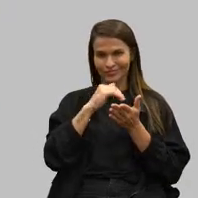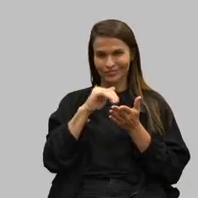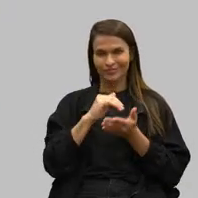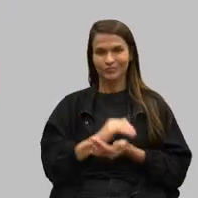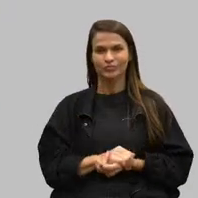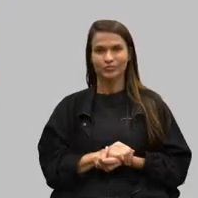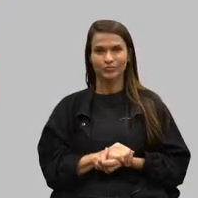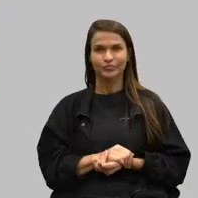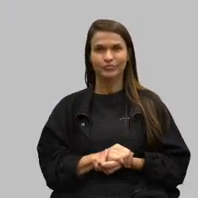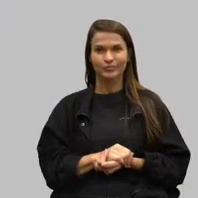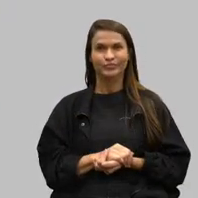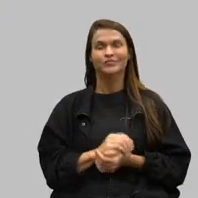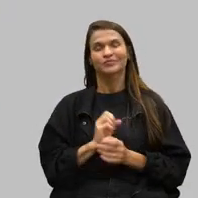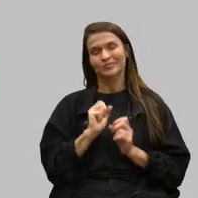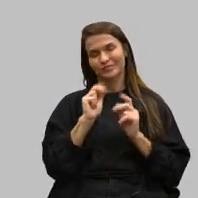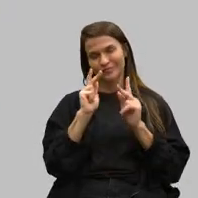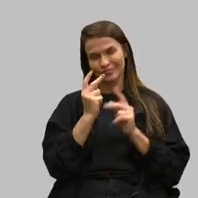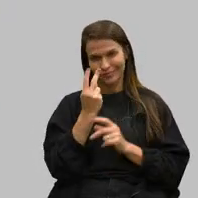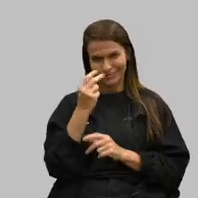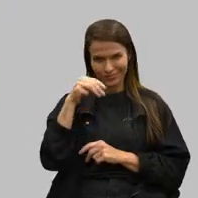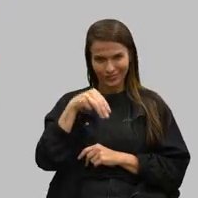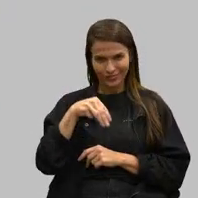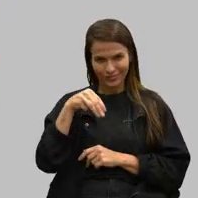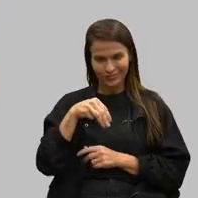Então está bom, dois minutos, secretário.